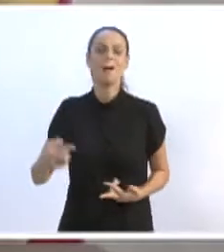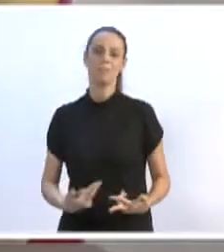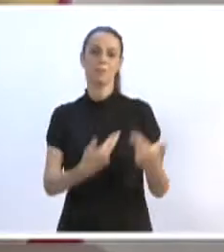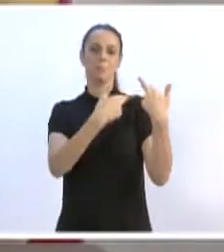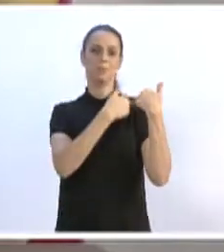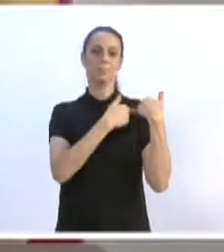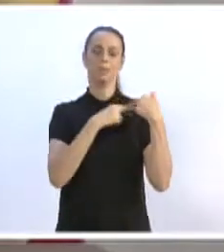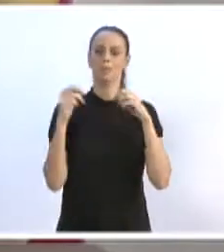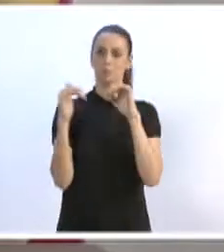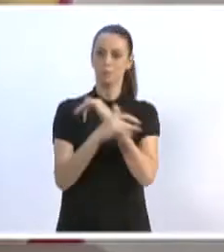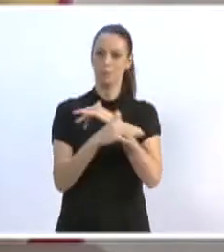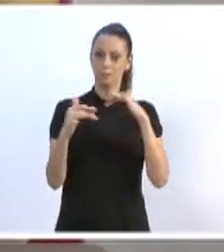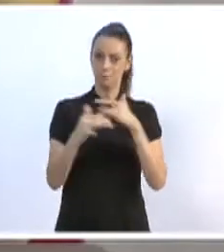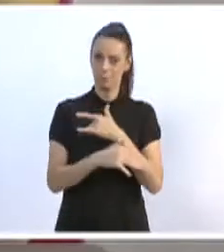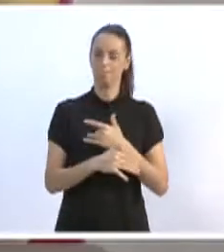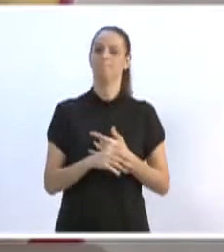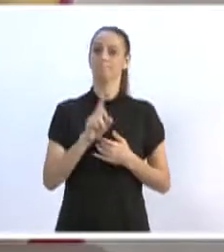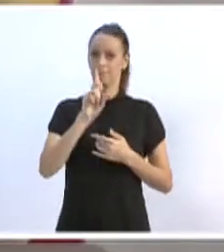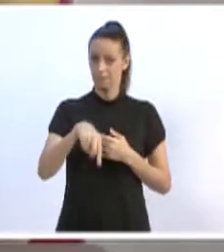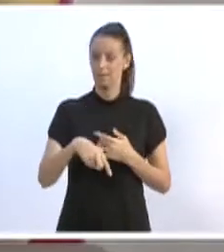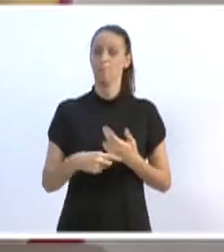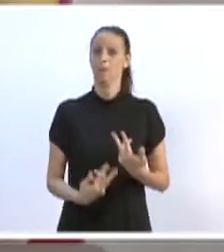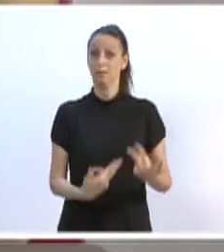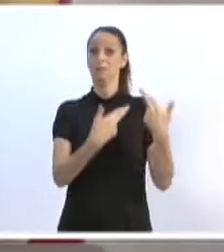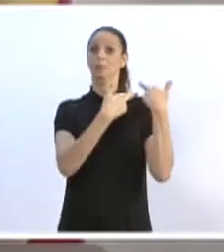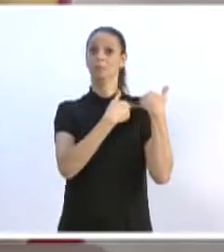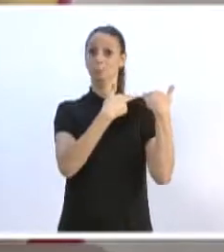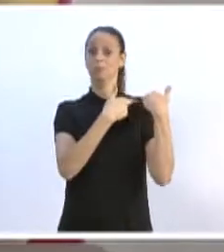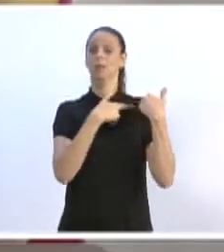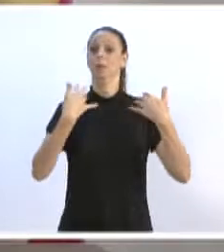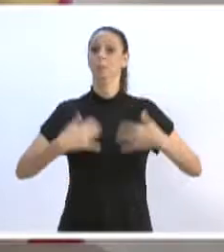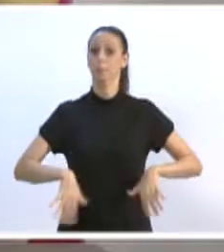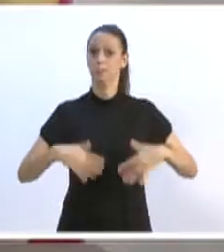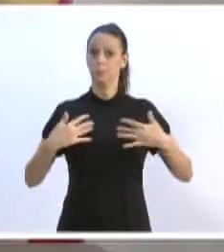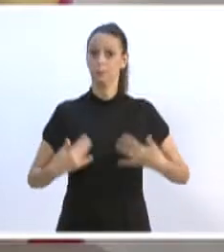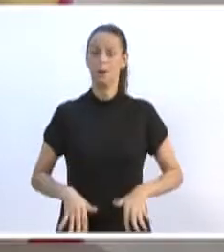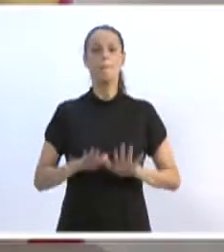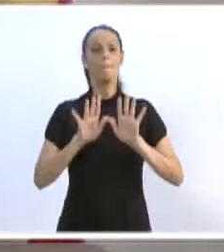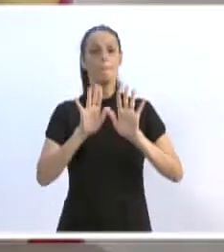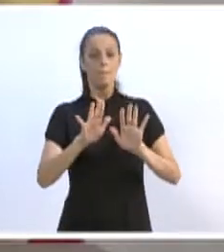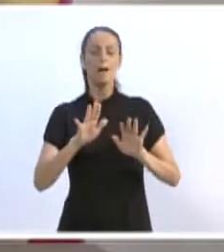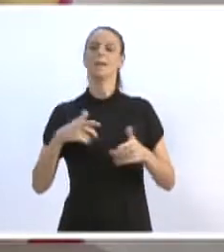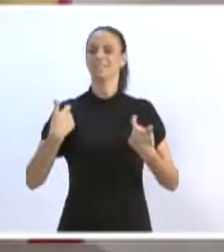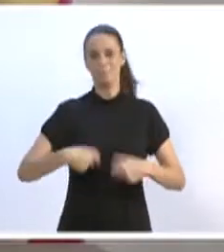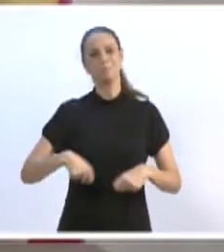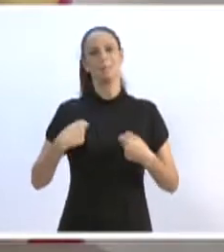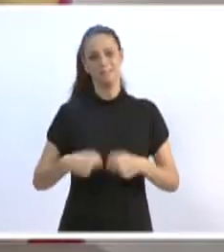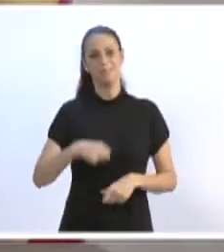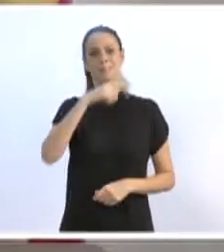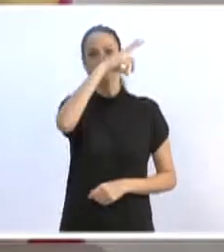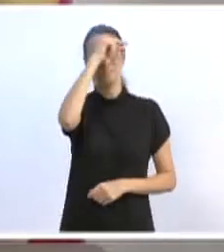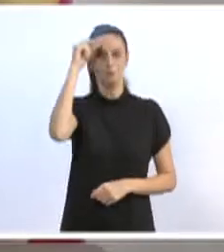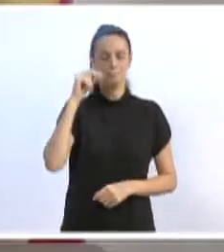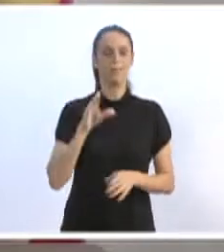pelo trânsito, é uma tarefa de grande envergadura, mas é um dever do poder